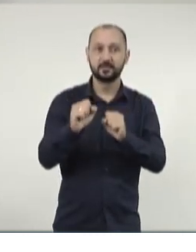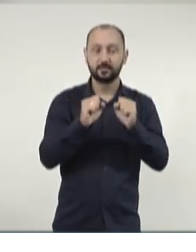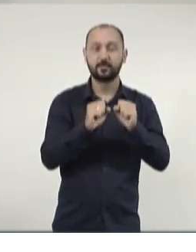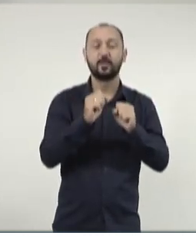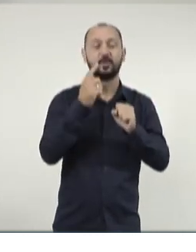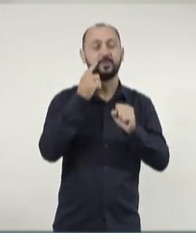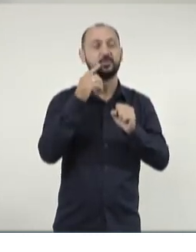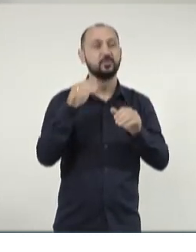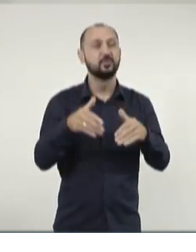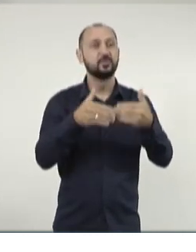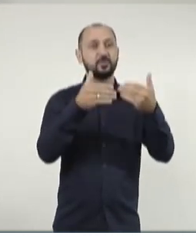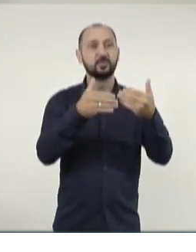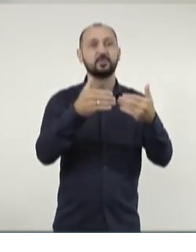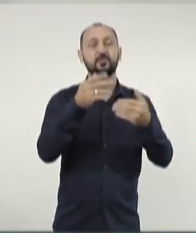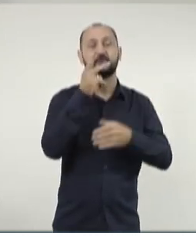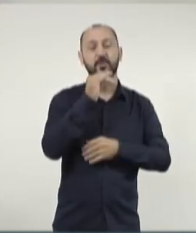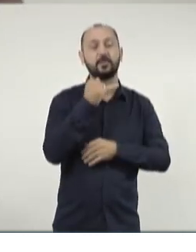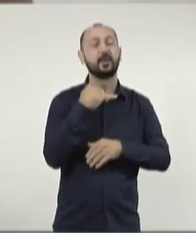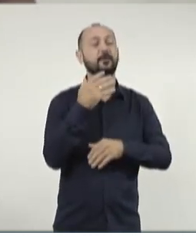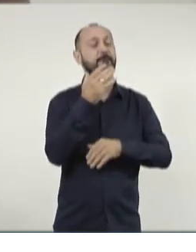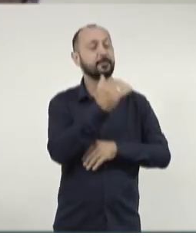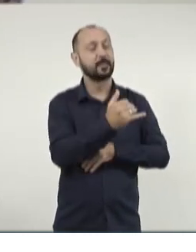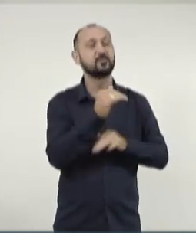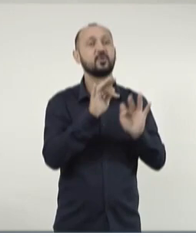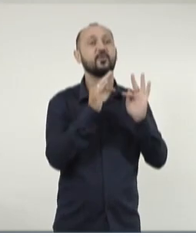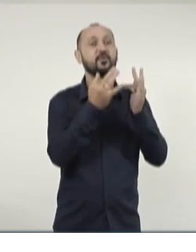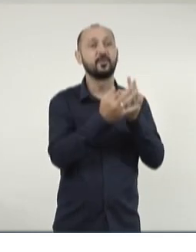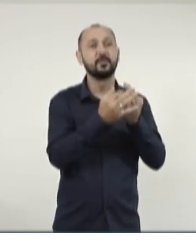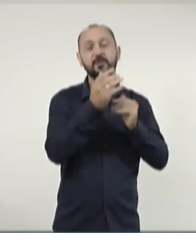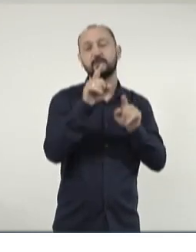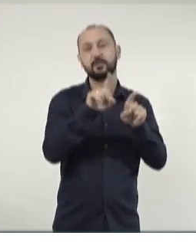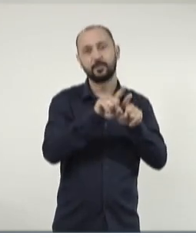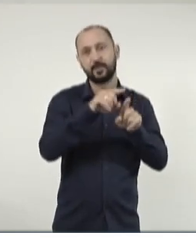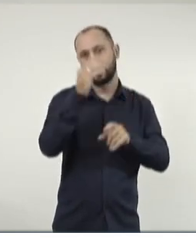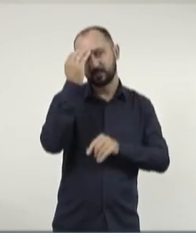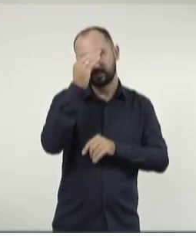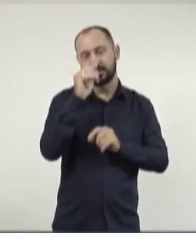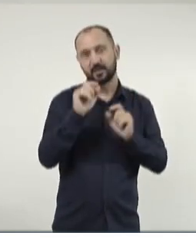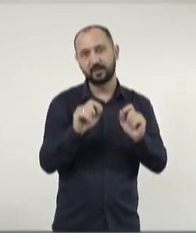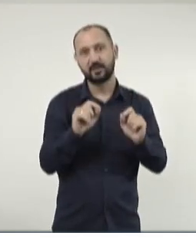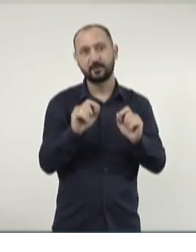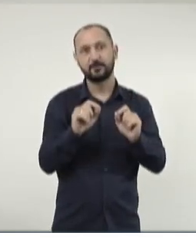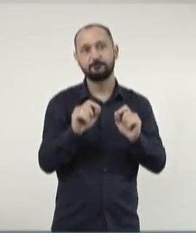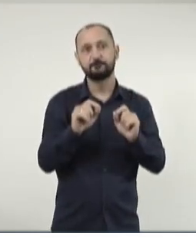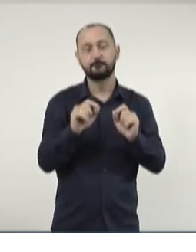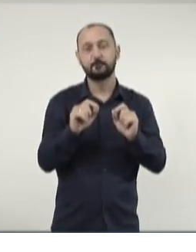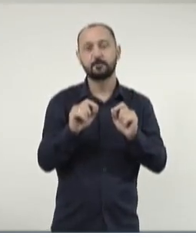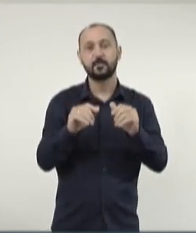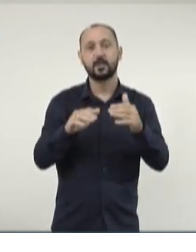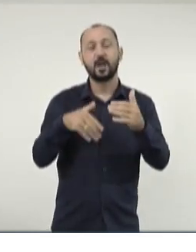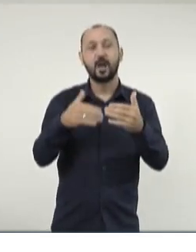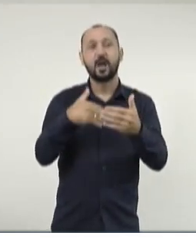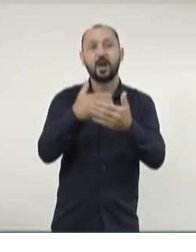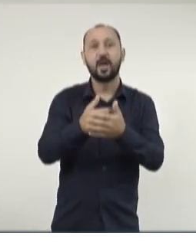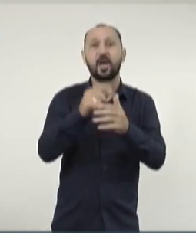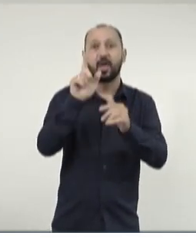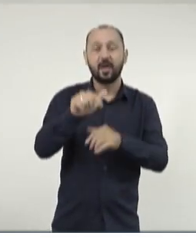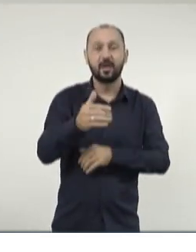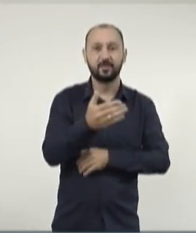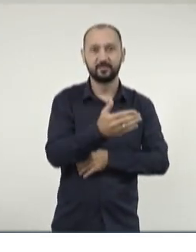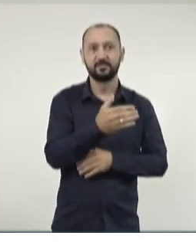seu pai e entender, e a sua família também entender, que o desfecho é